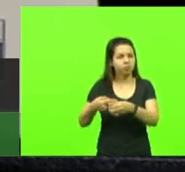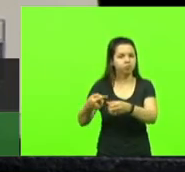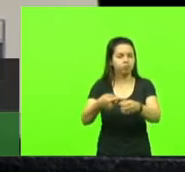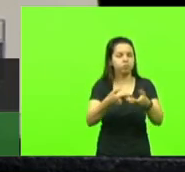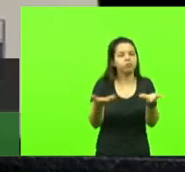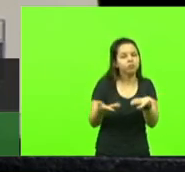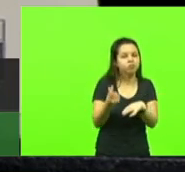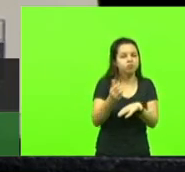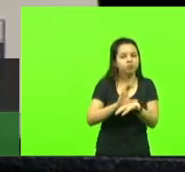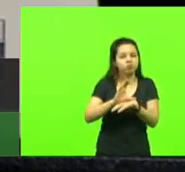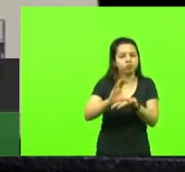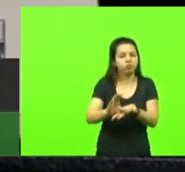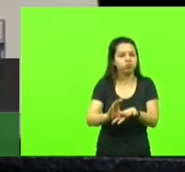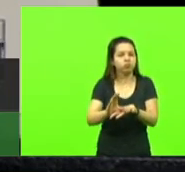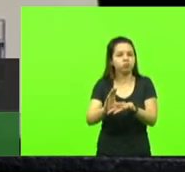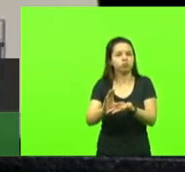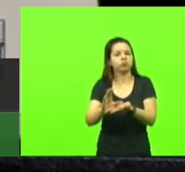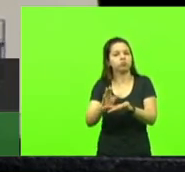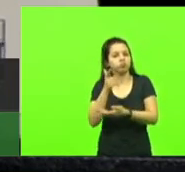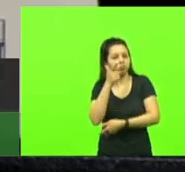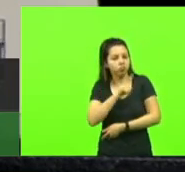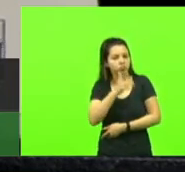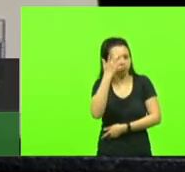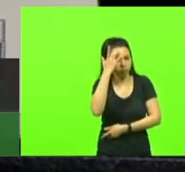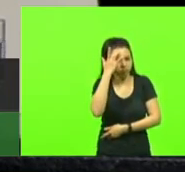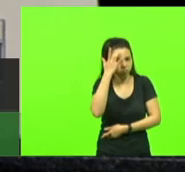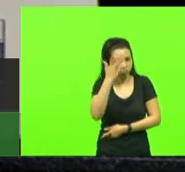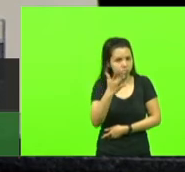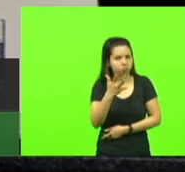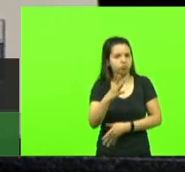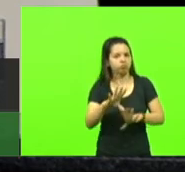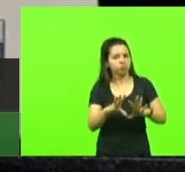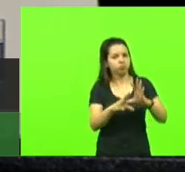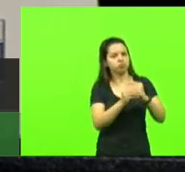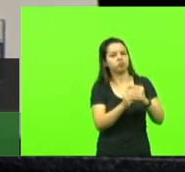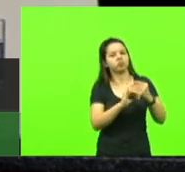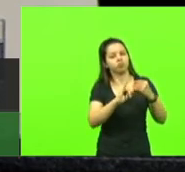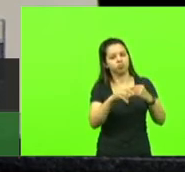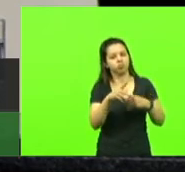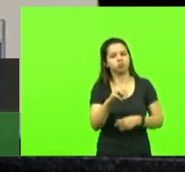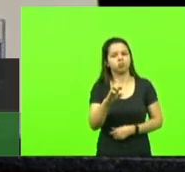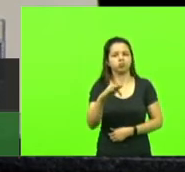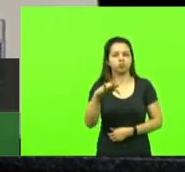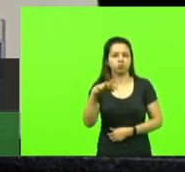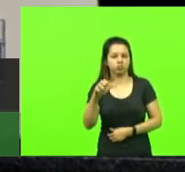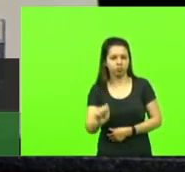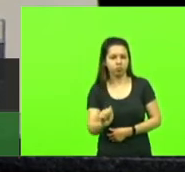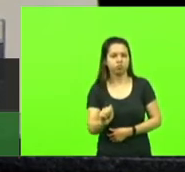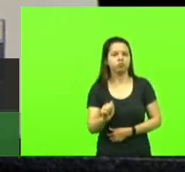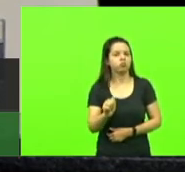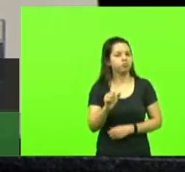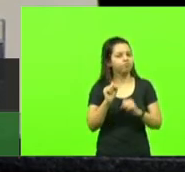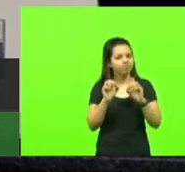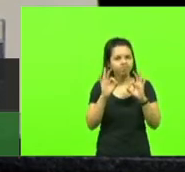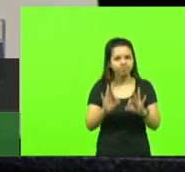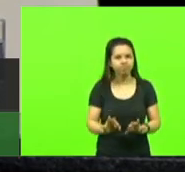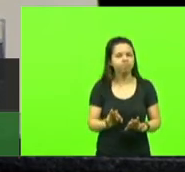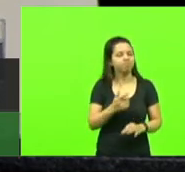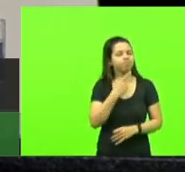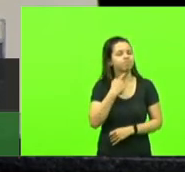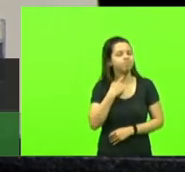acessados com muita facilidade, fundo a fundo, nas emendas impositivas, e pode ter certeza, é vontade do